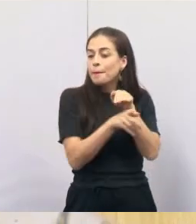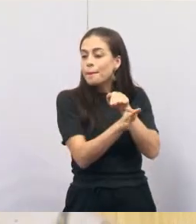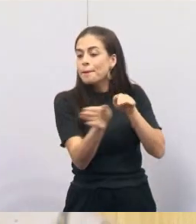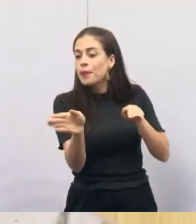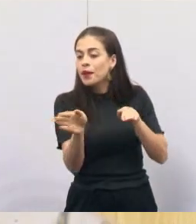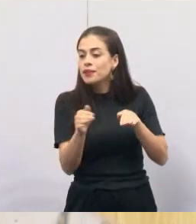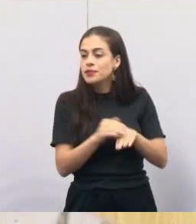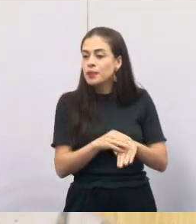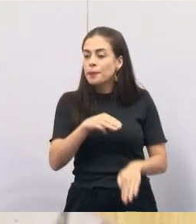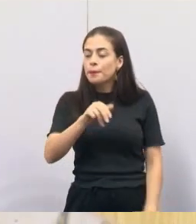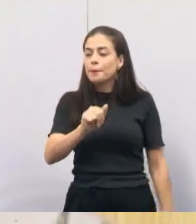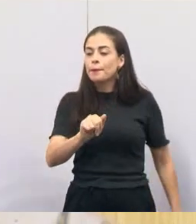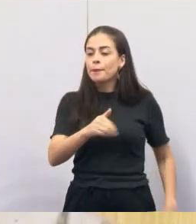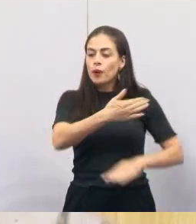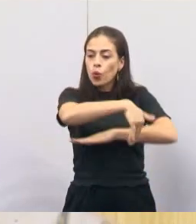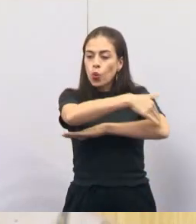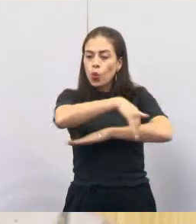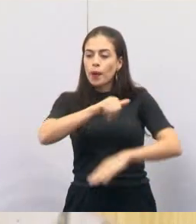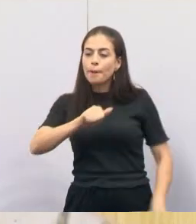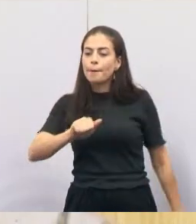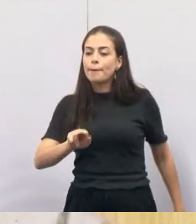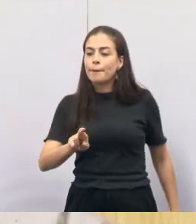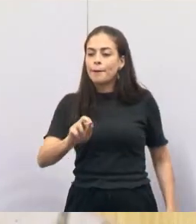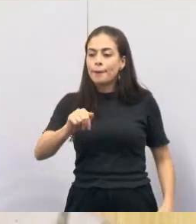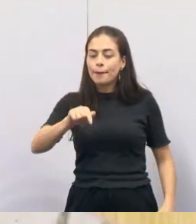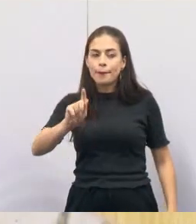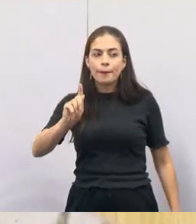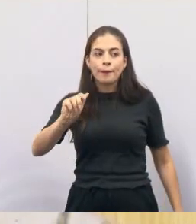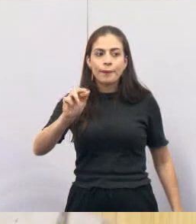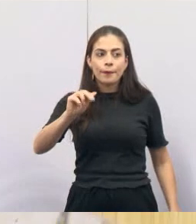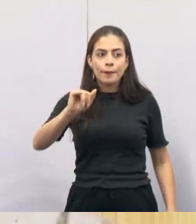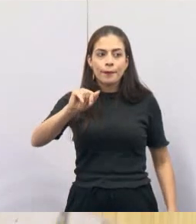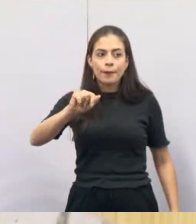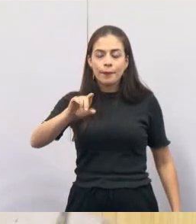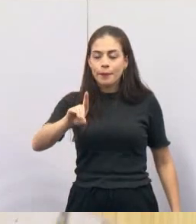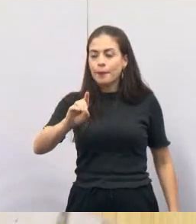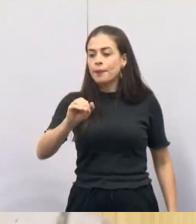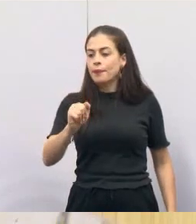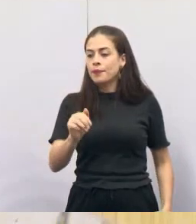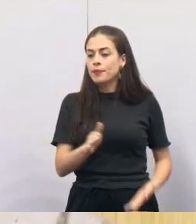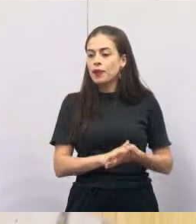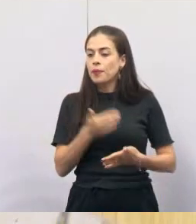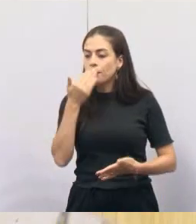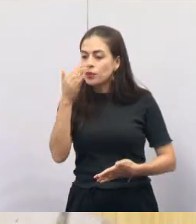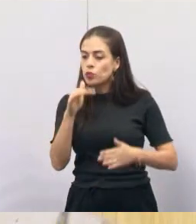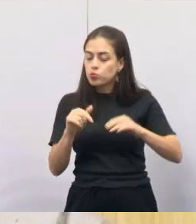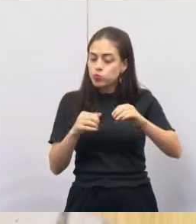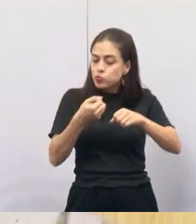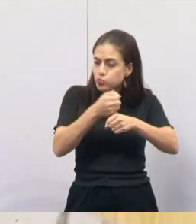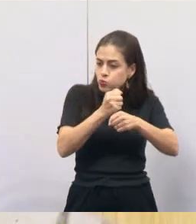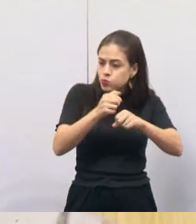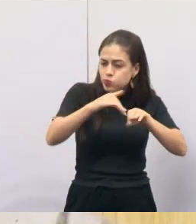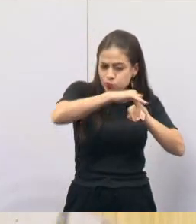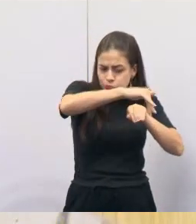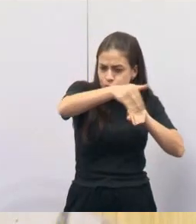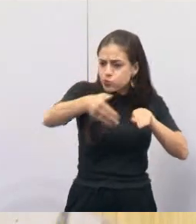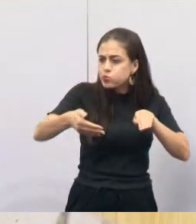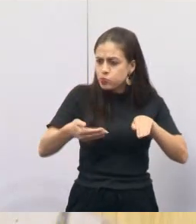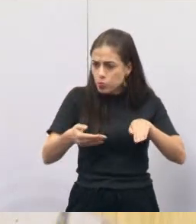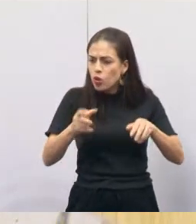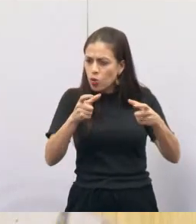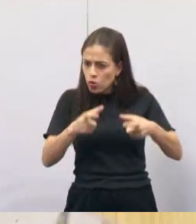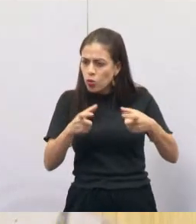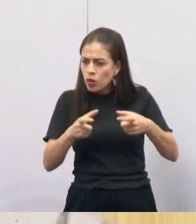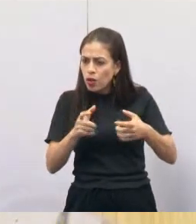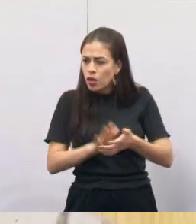de Barros, Portugal. Seguros de que a construção de uma rotatória nesse local resolveria